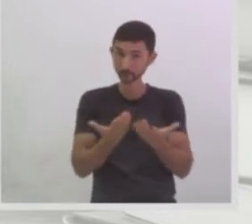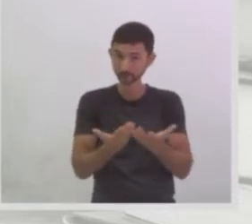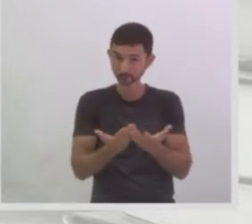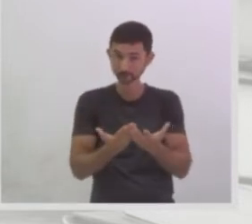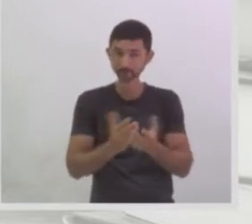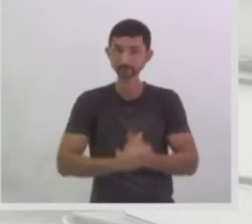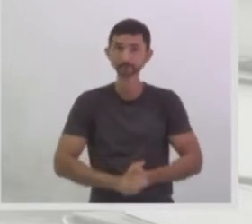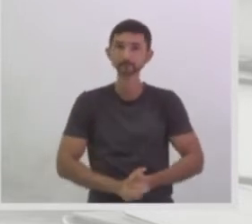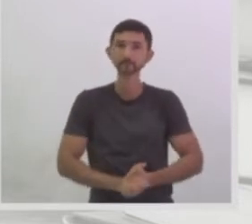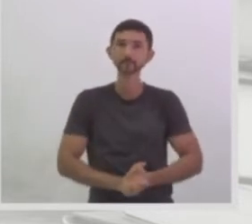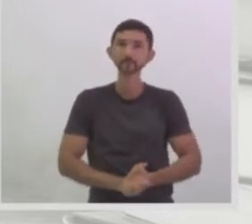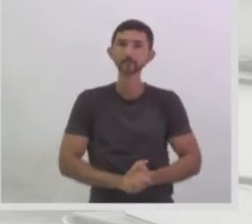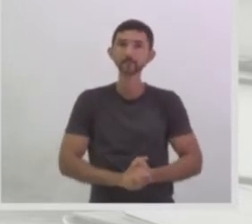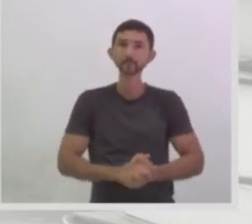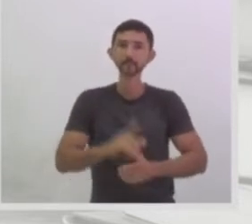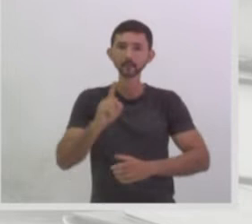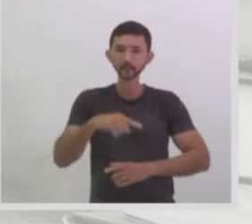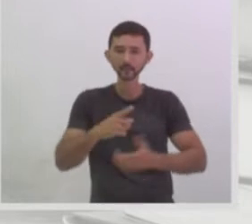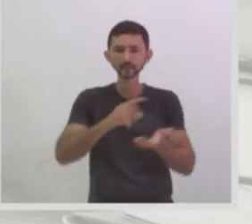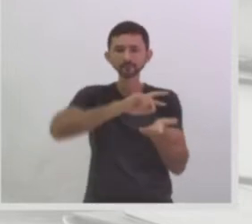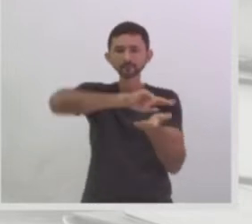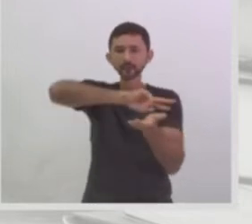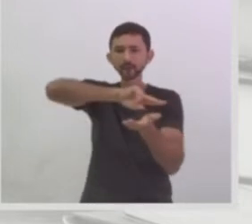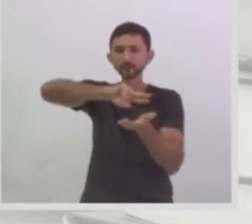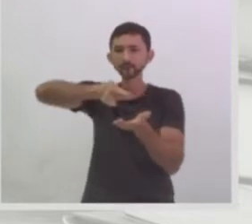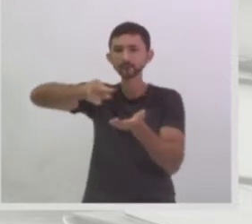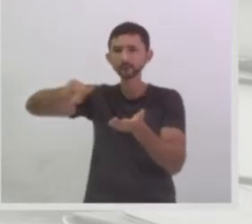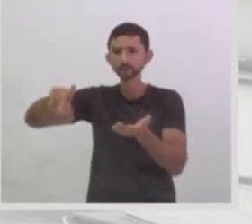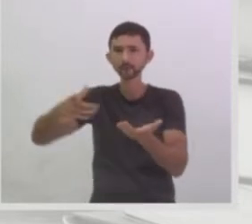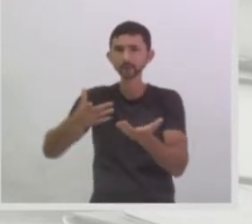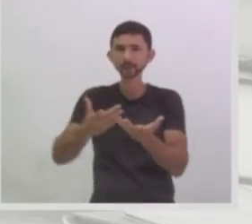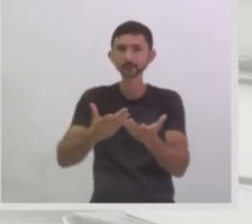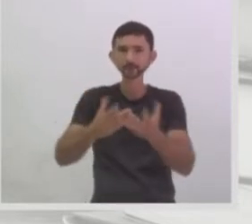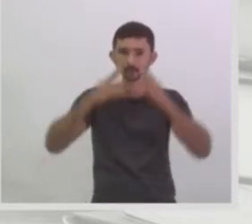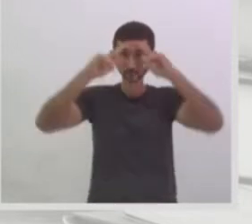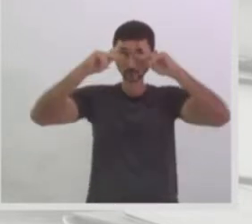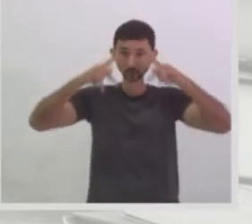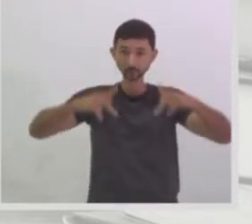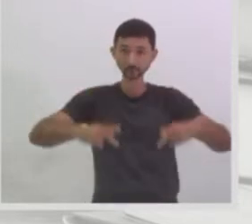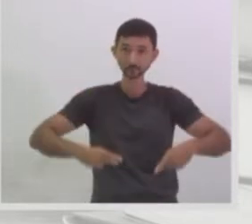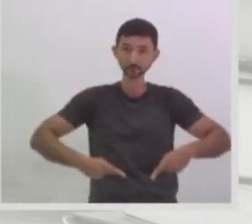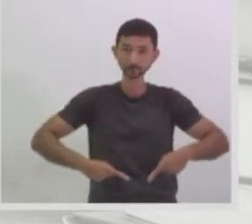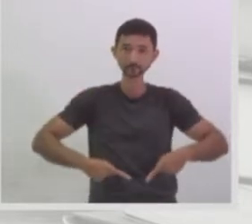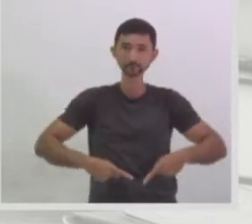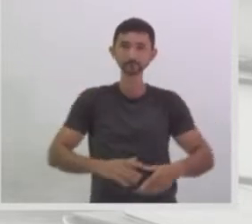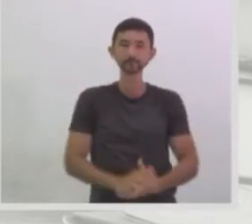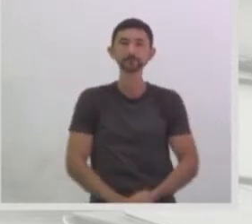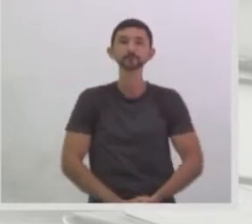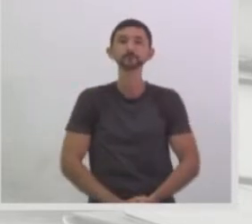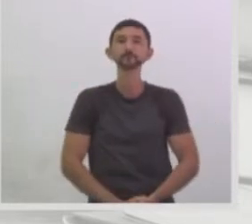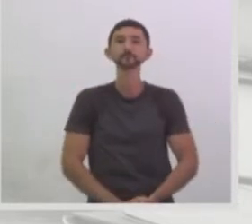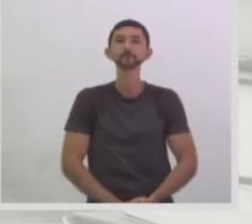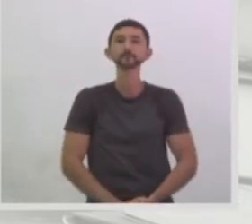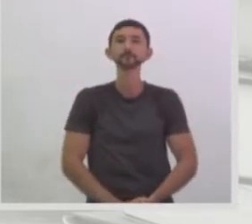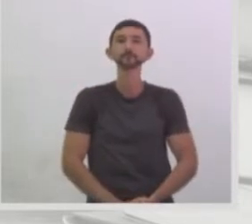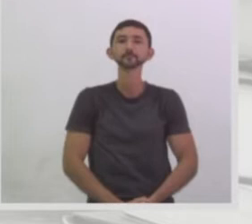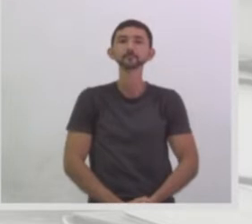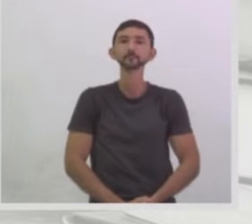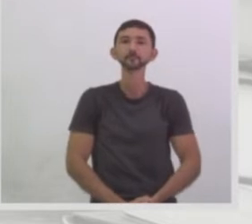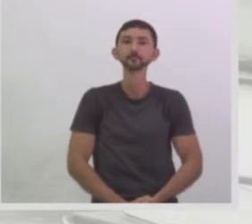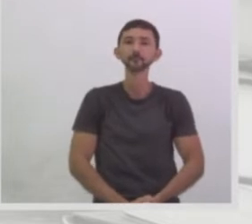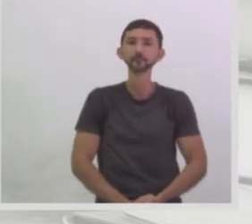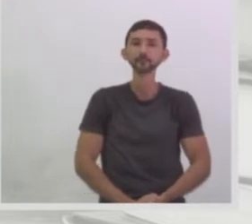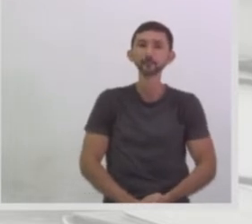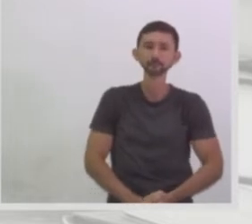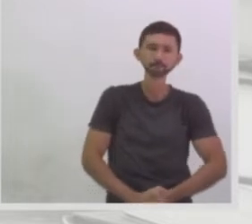que nós vamos dar agora, que é a diversidade, né, das origens do ser humano. Então vamos lá? Desde